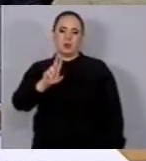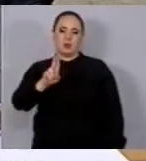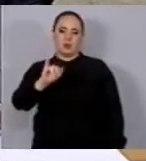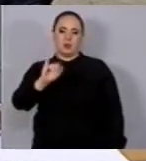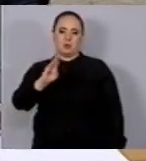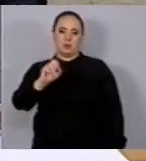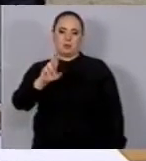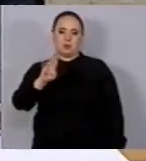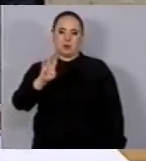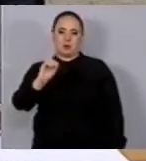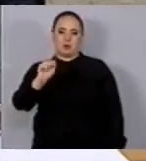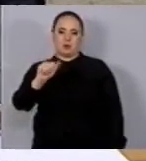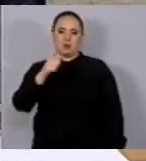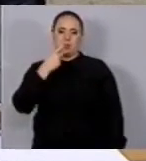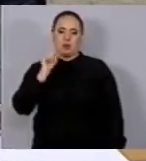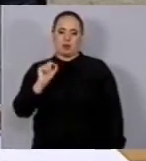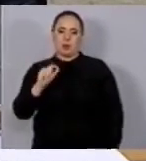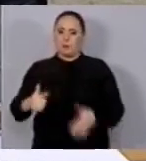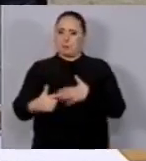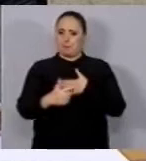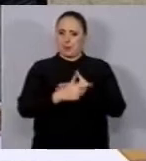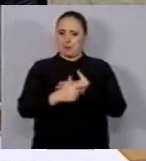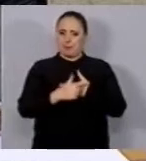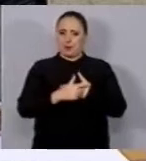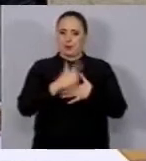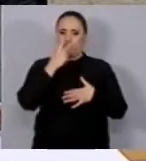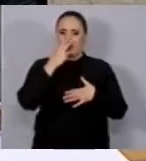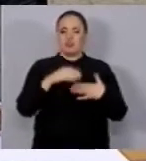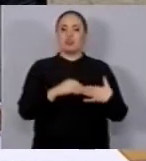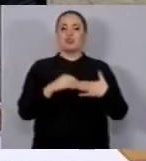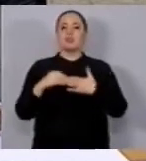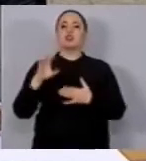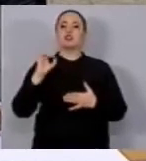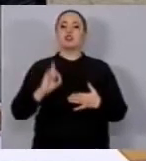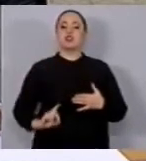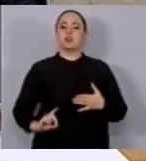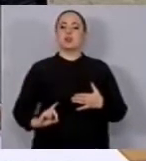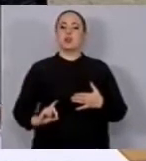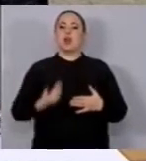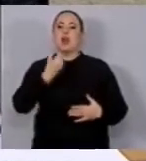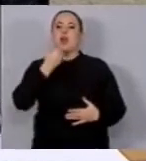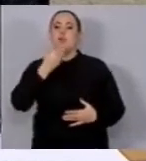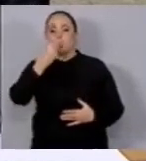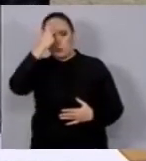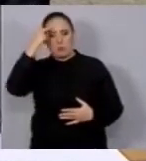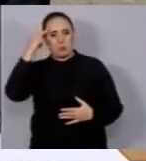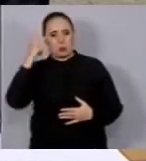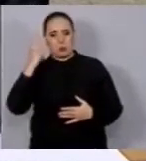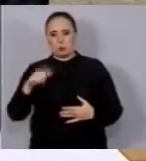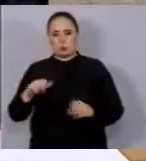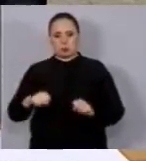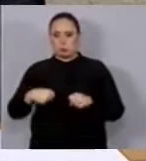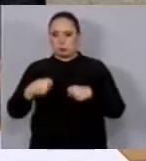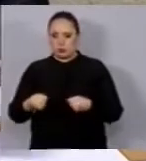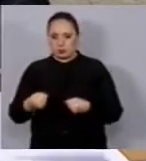ao advogado a missão de colocar o direito em amparo dos indefesos, dos proscritos,